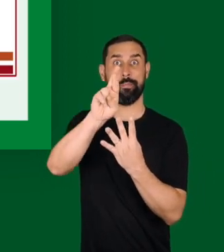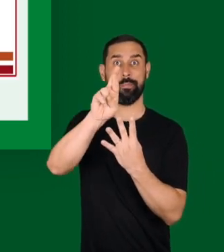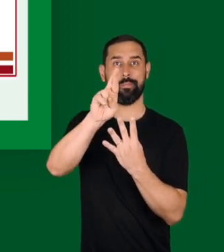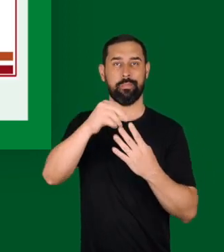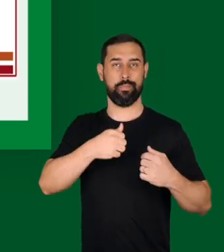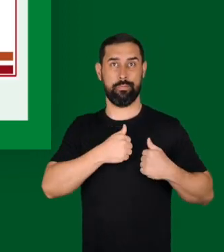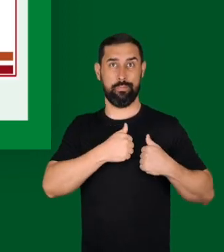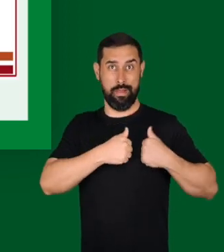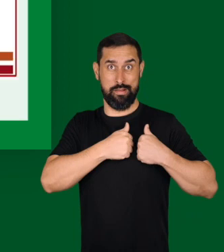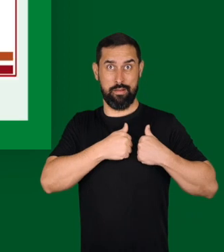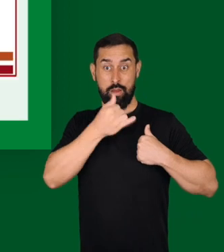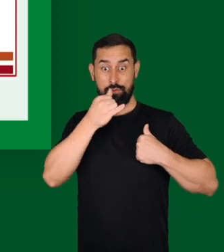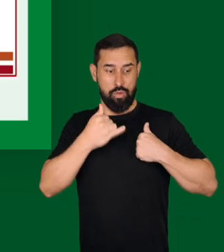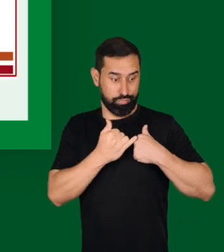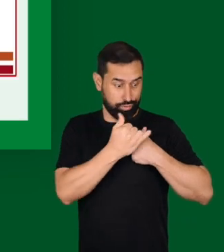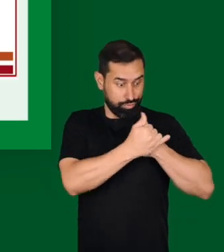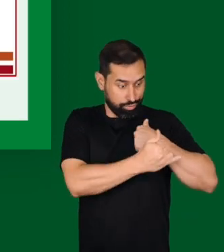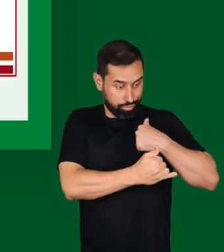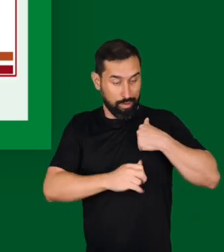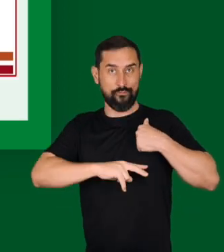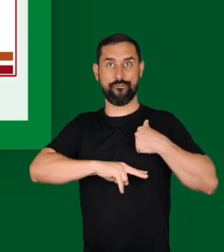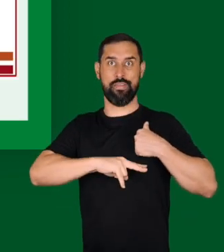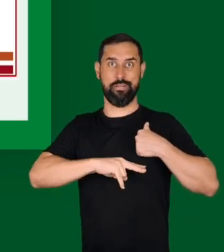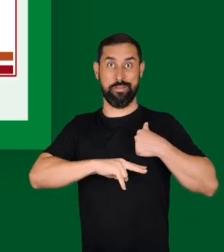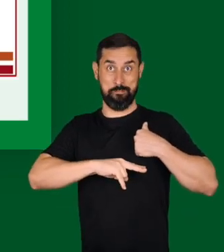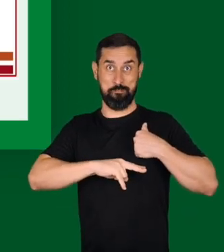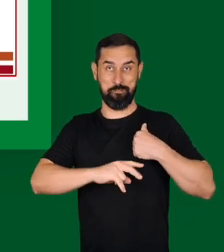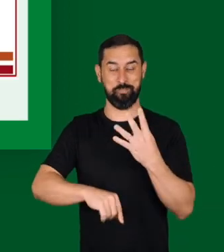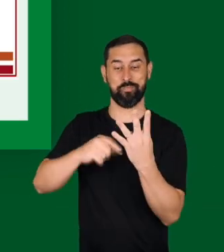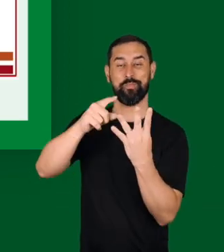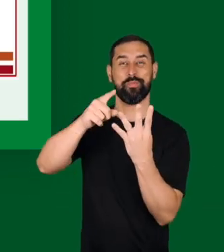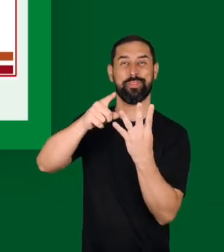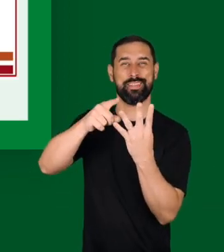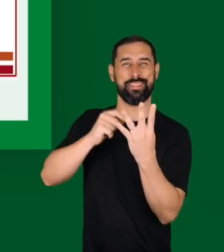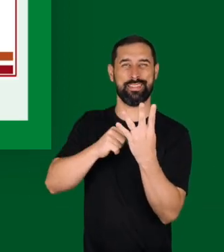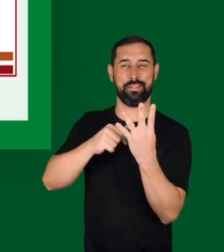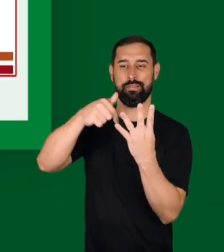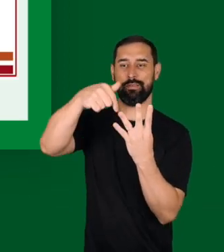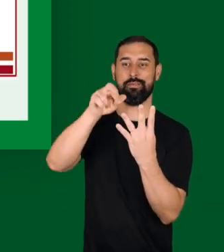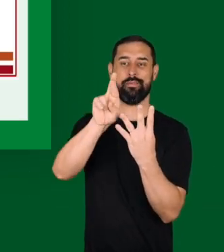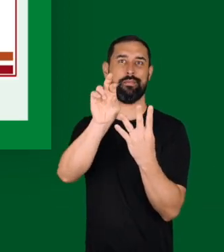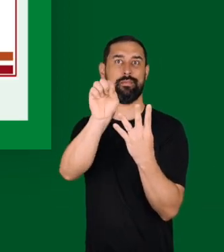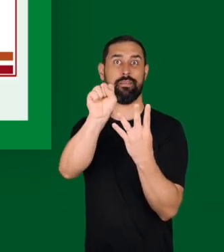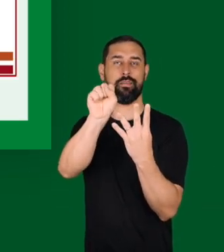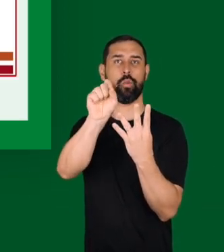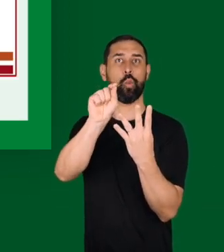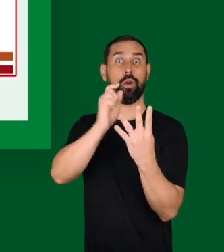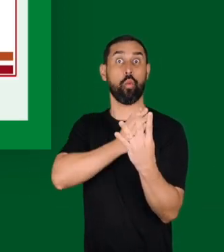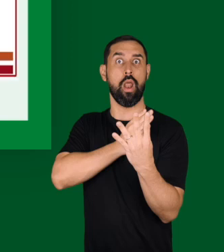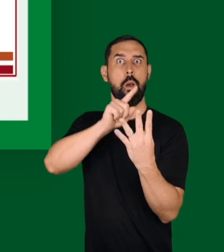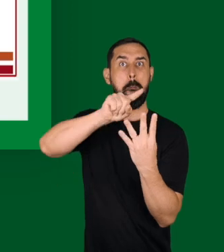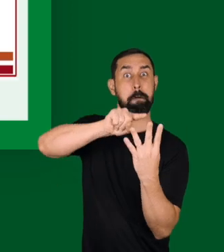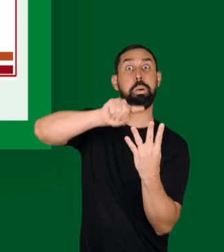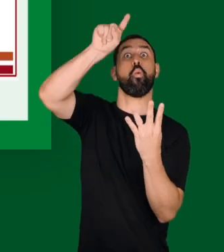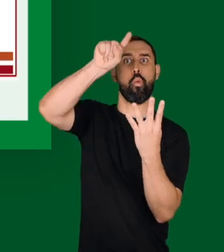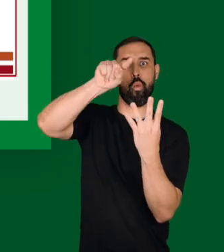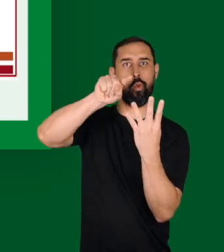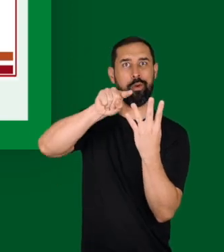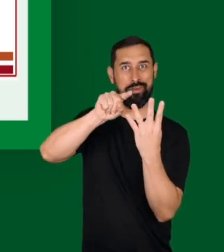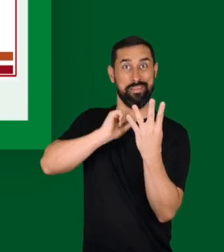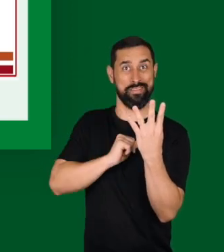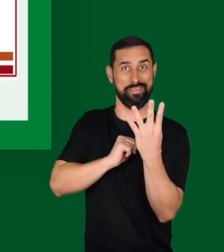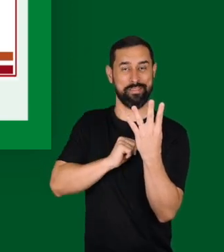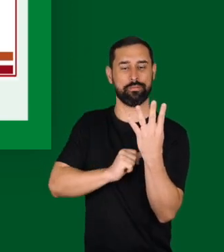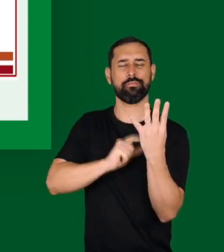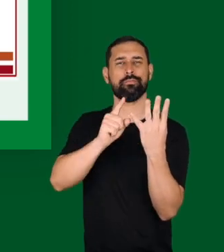o tempo de despolarização átrio-ventricular e feixe de His. O complexo QRS